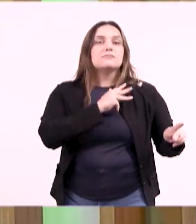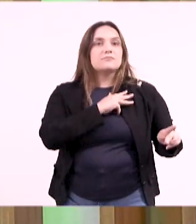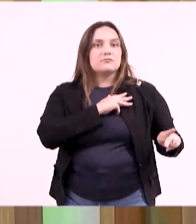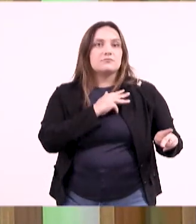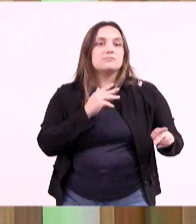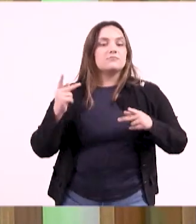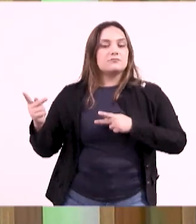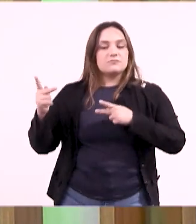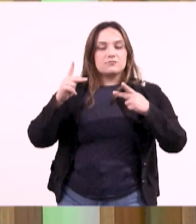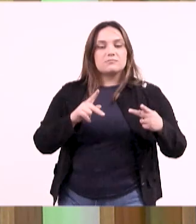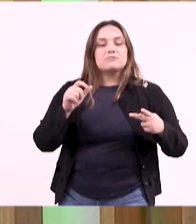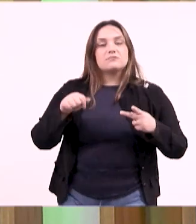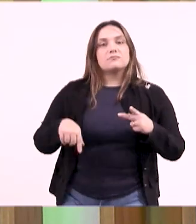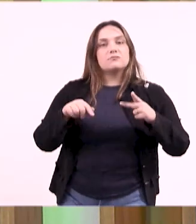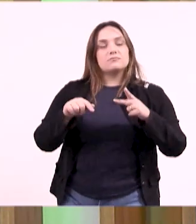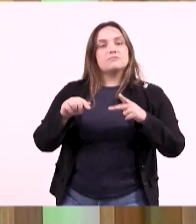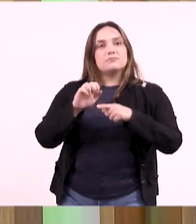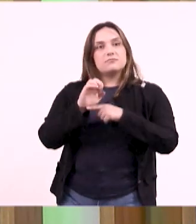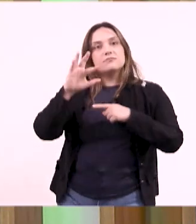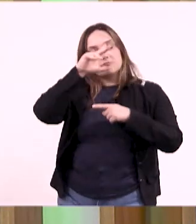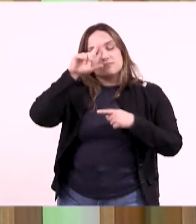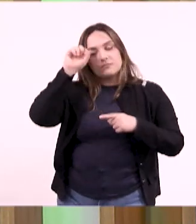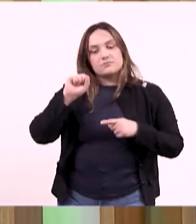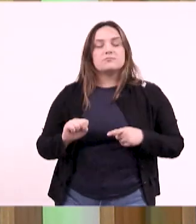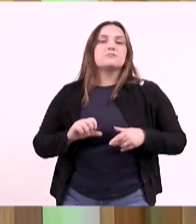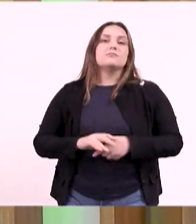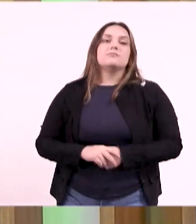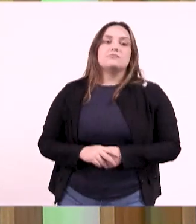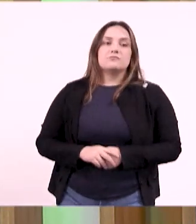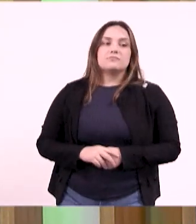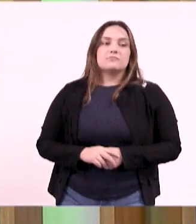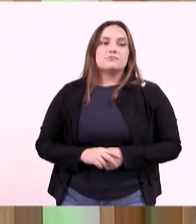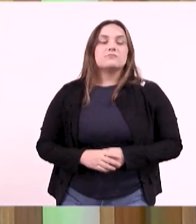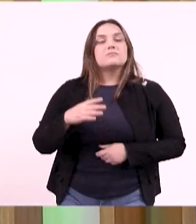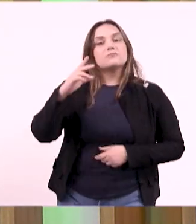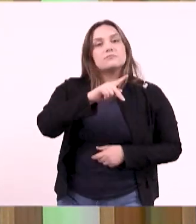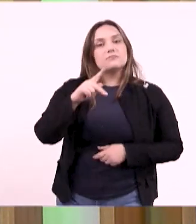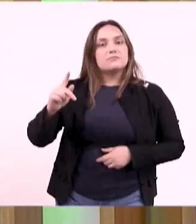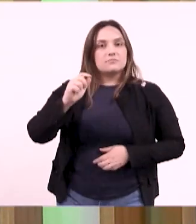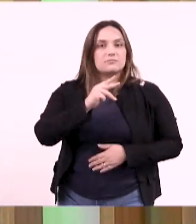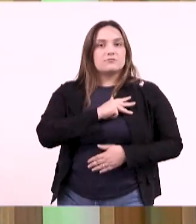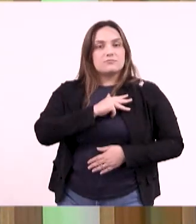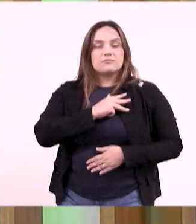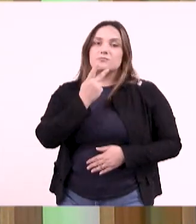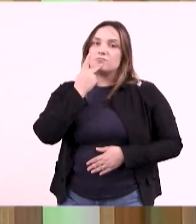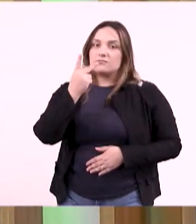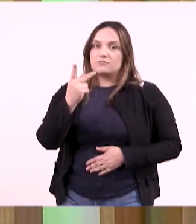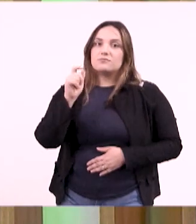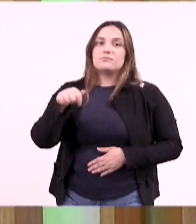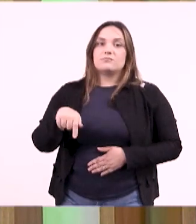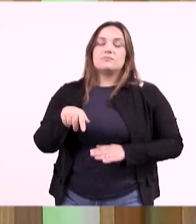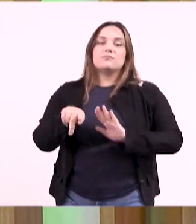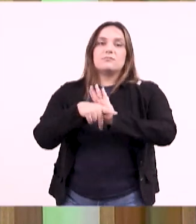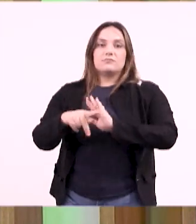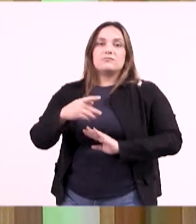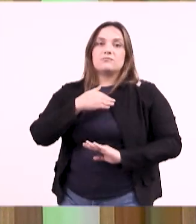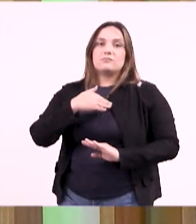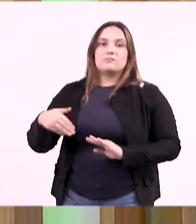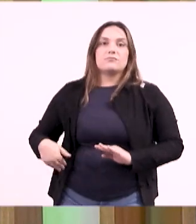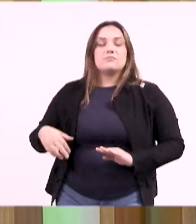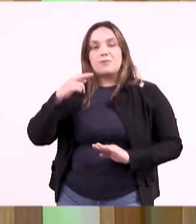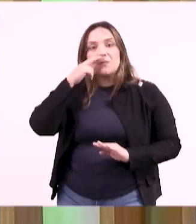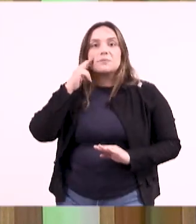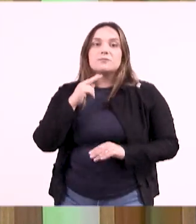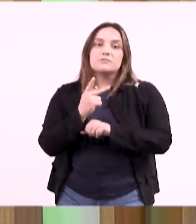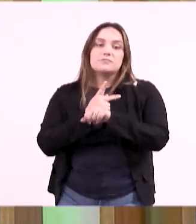durante uma visita a Mato Grosso do Sul. Naquela visita, o presidente Lula disse ao governador Eduardo Rida para encontrar